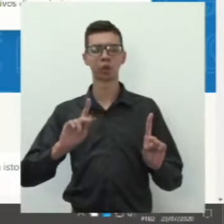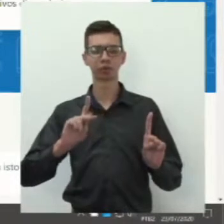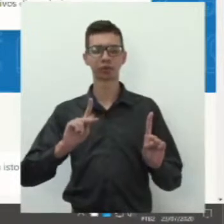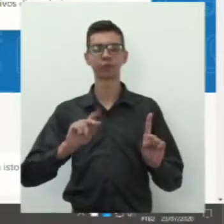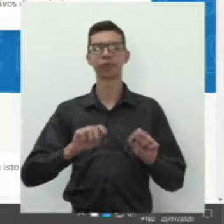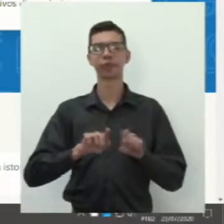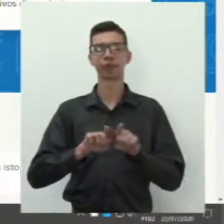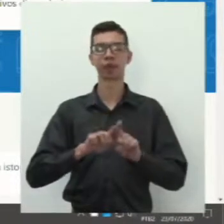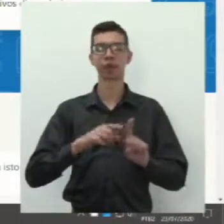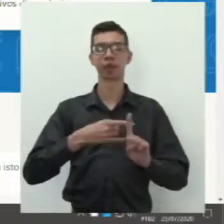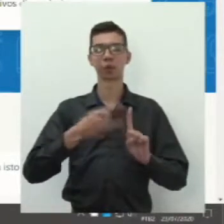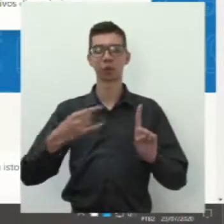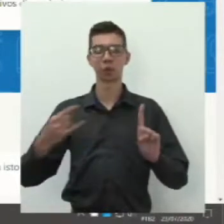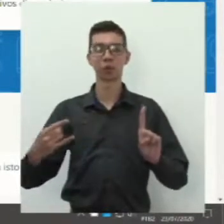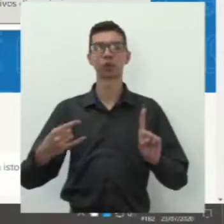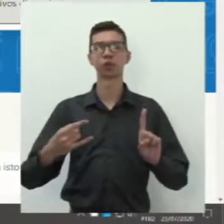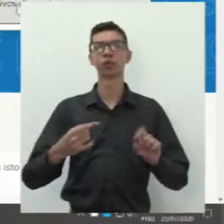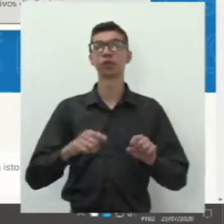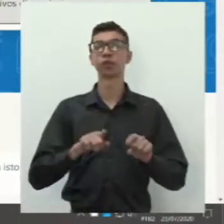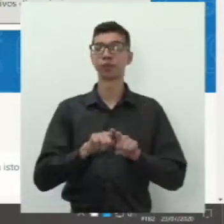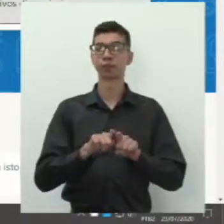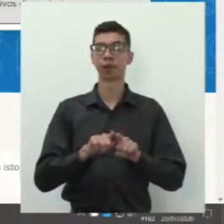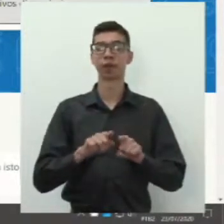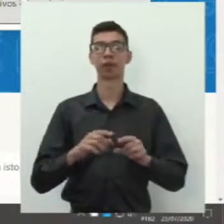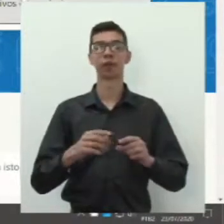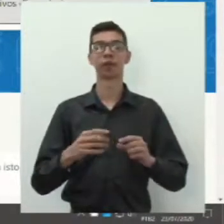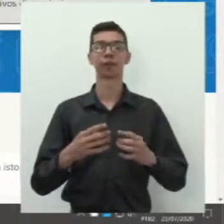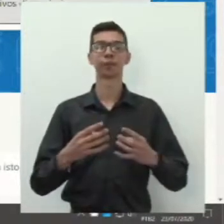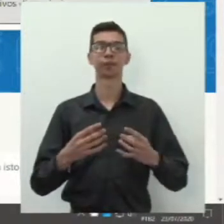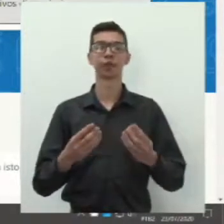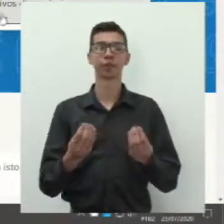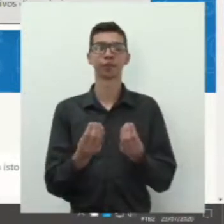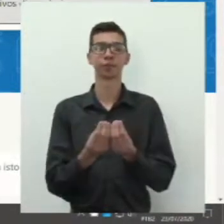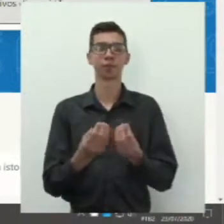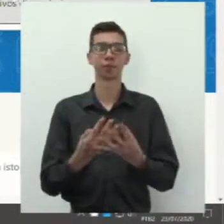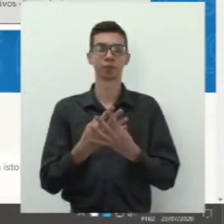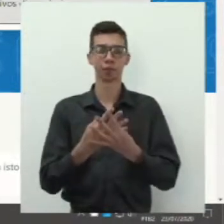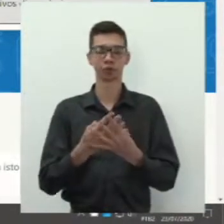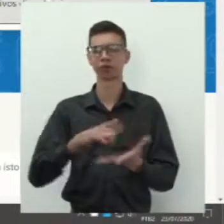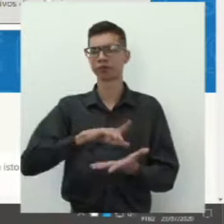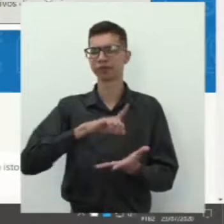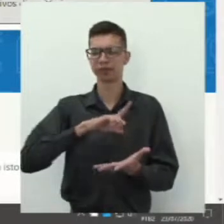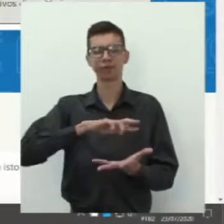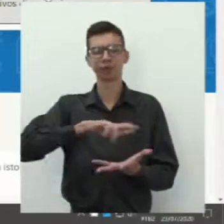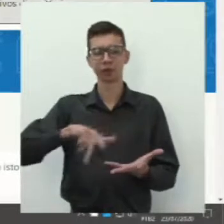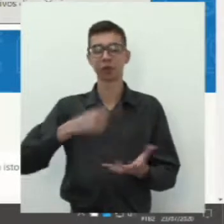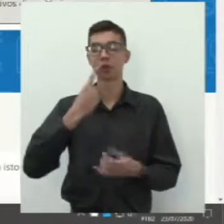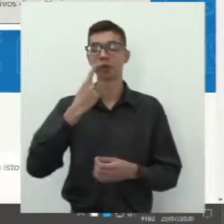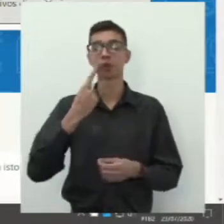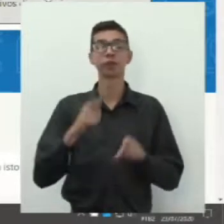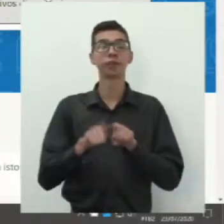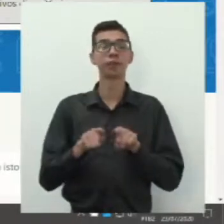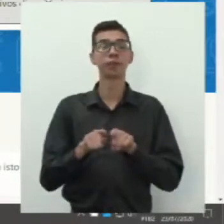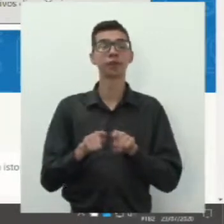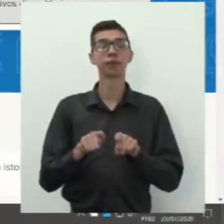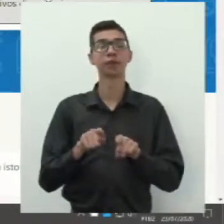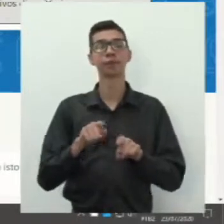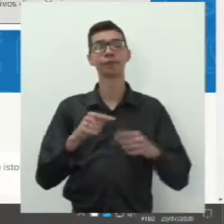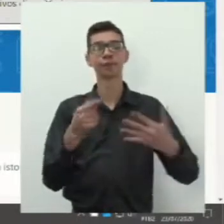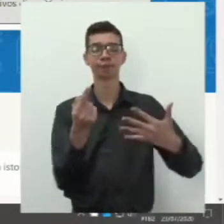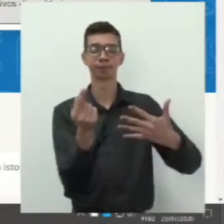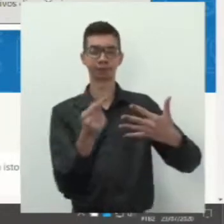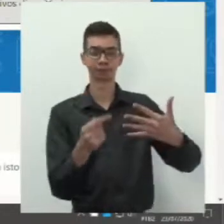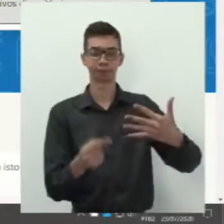PowerPoint, mais algumas aplicações. E aqui na opção de baixo, outras opções de instalação, você escolhe qual aplicativo você